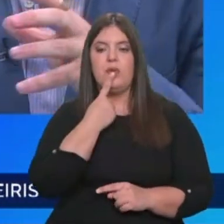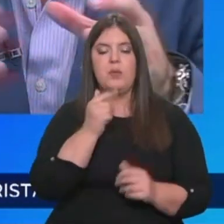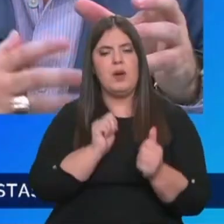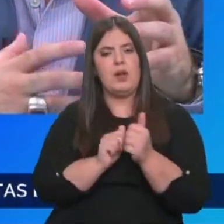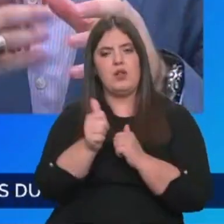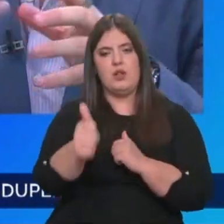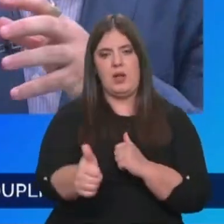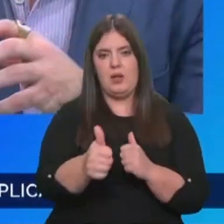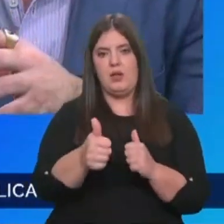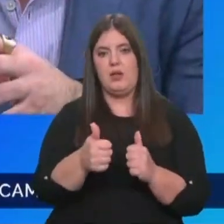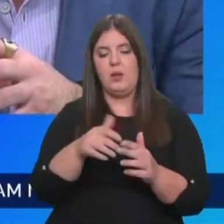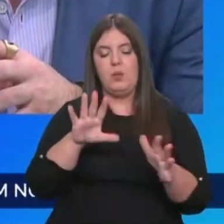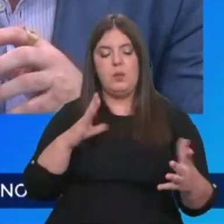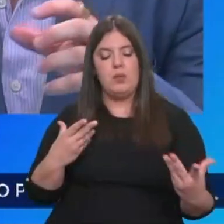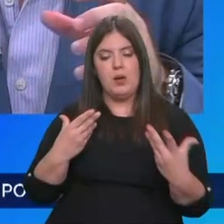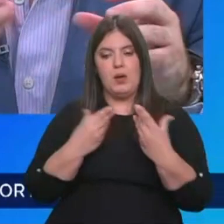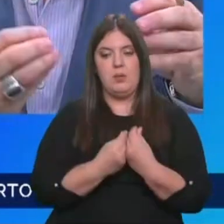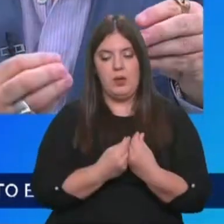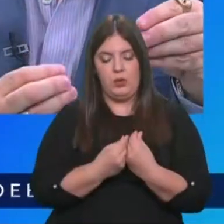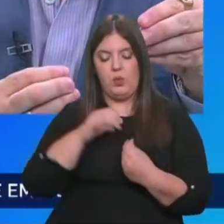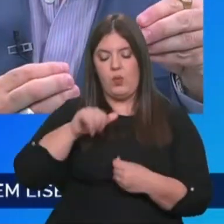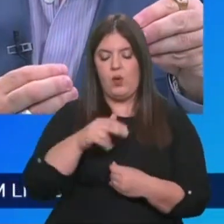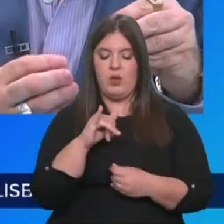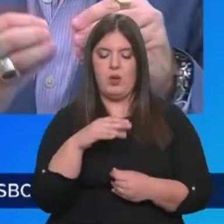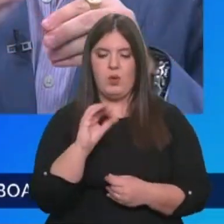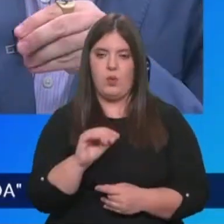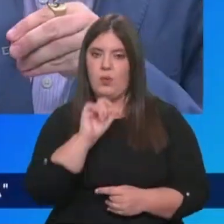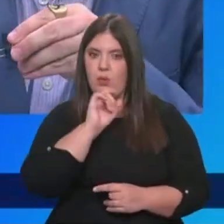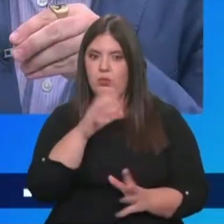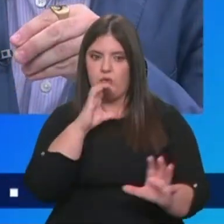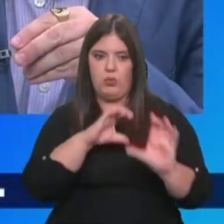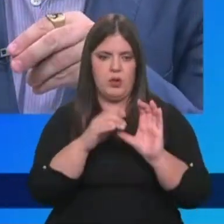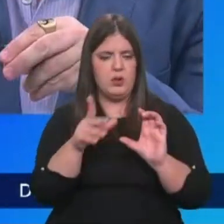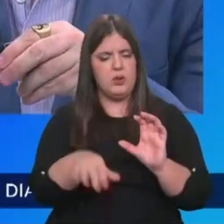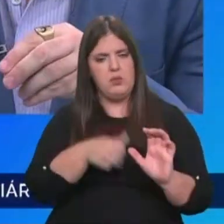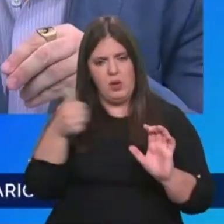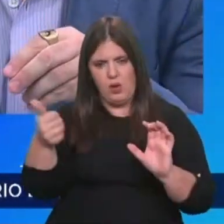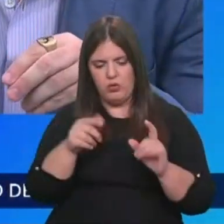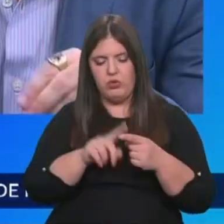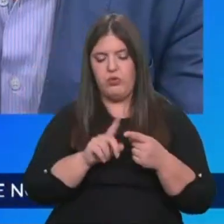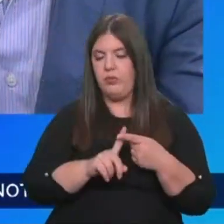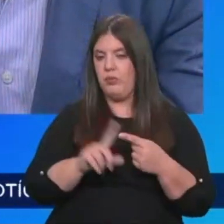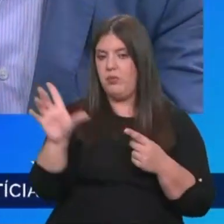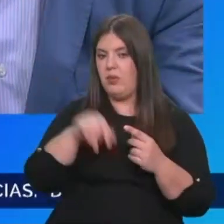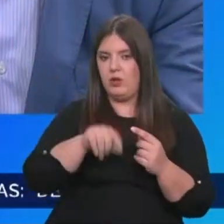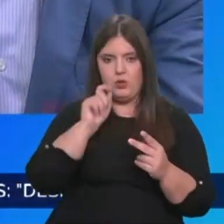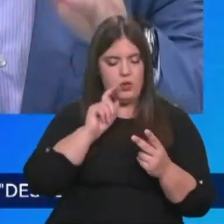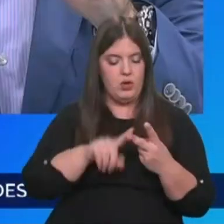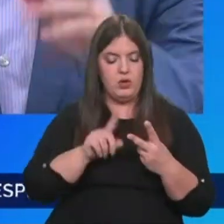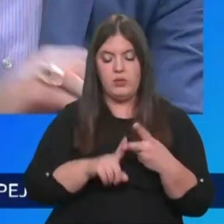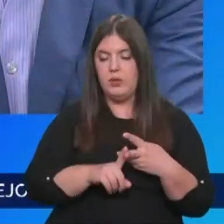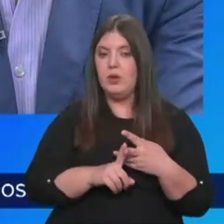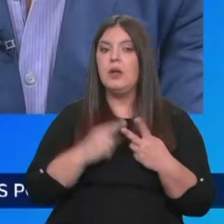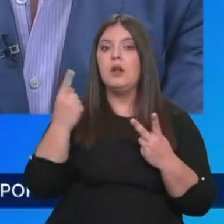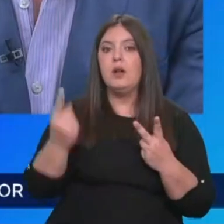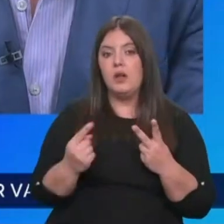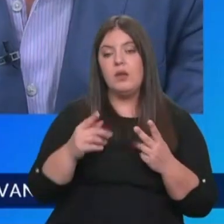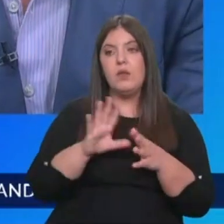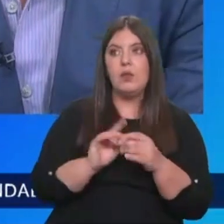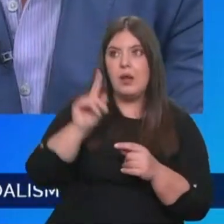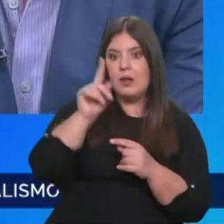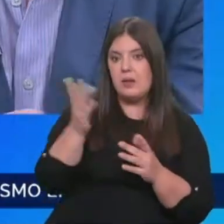distância, utilizando o emparelhamento quântico, nós podemos ter comunicações mais eficazes, mais seguras e vem tudo lá de